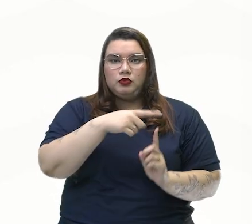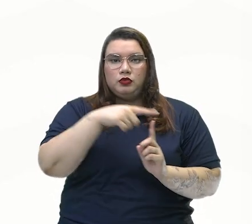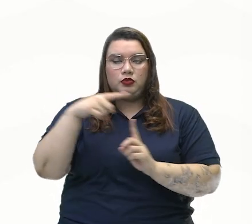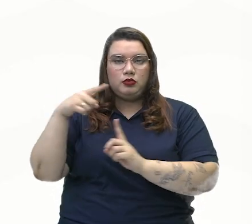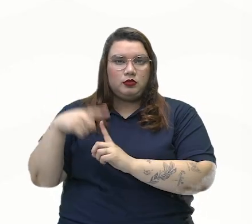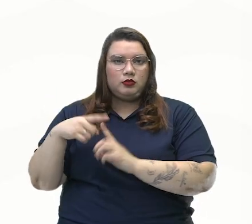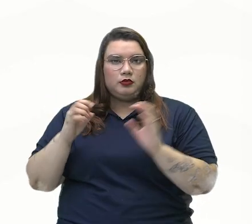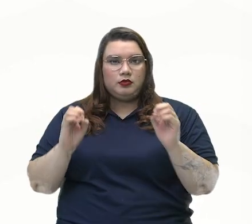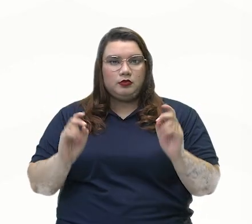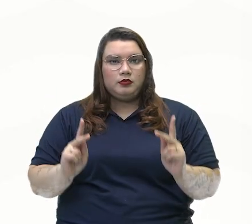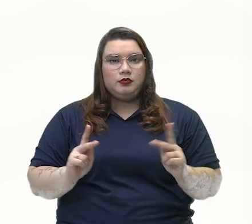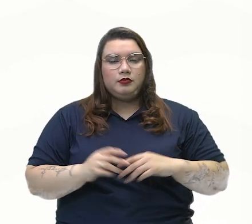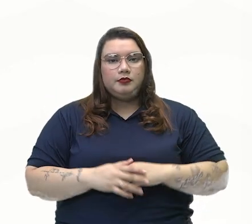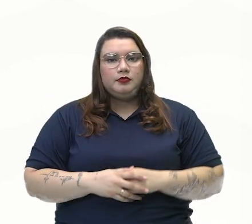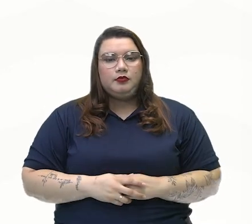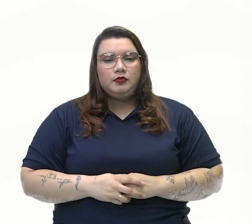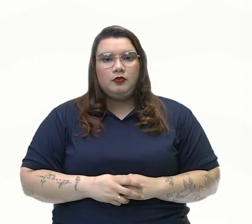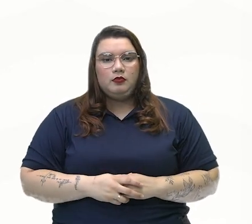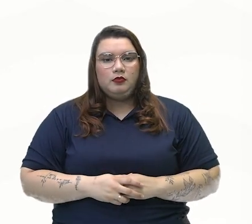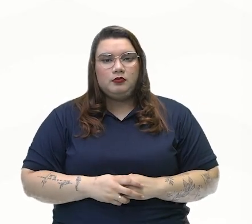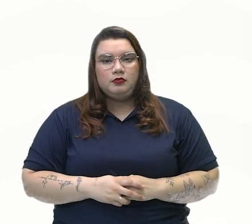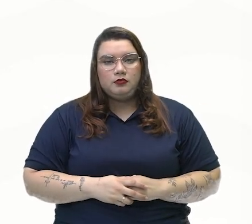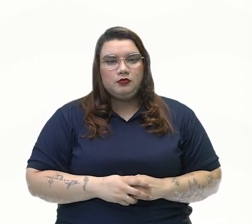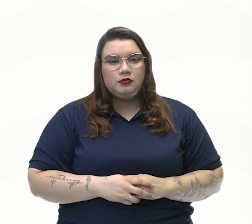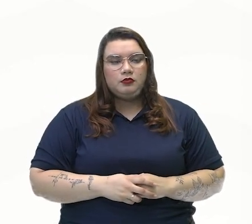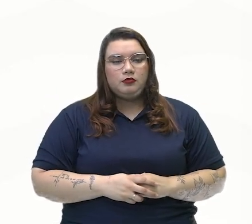das lentes convergentes e lentes divergentes.